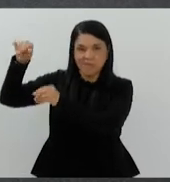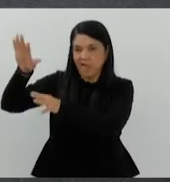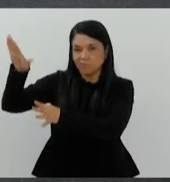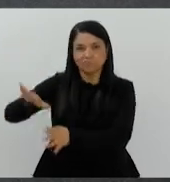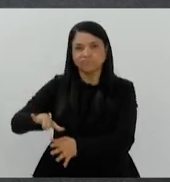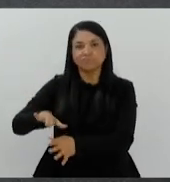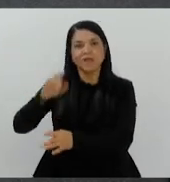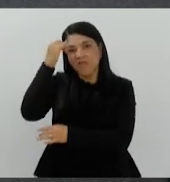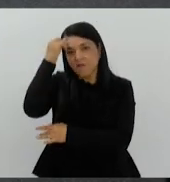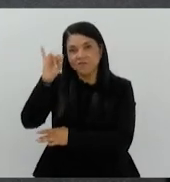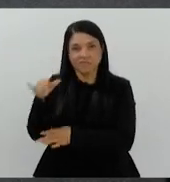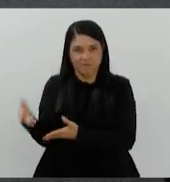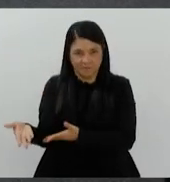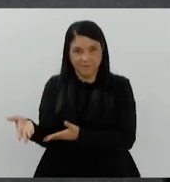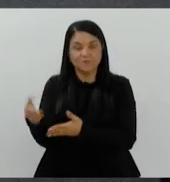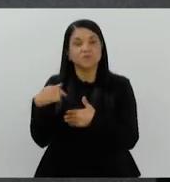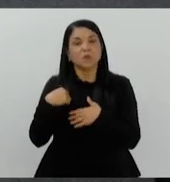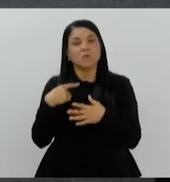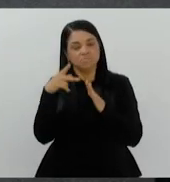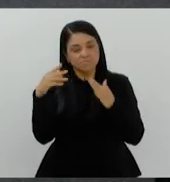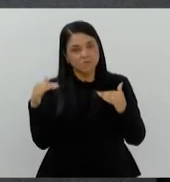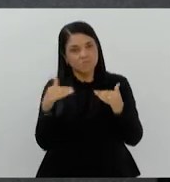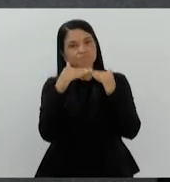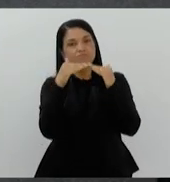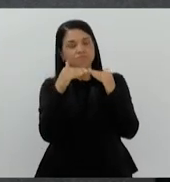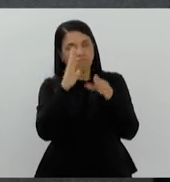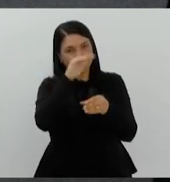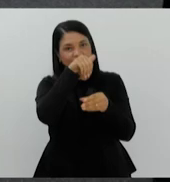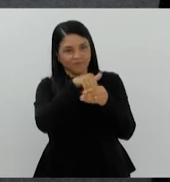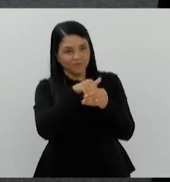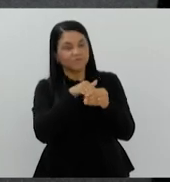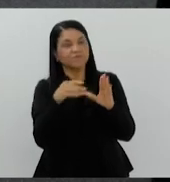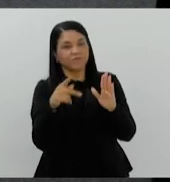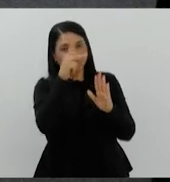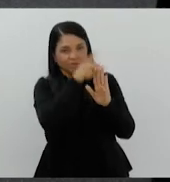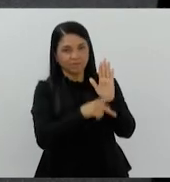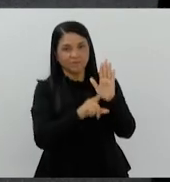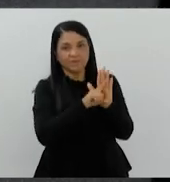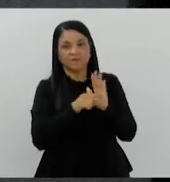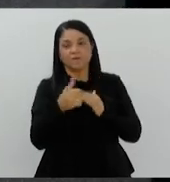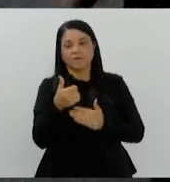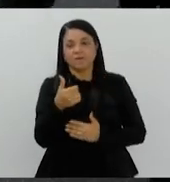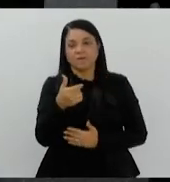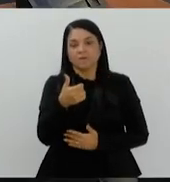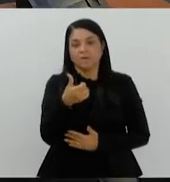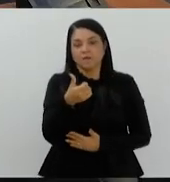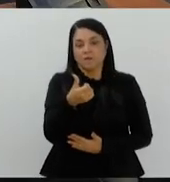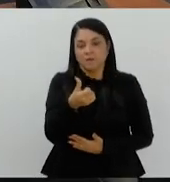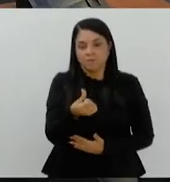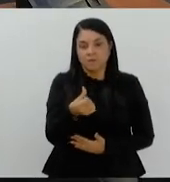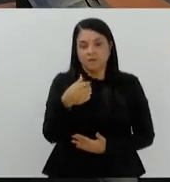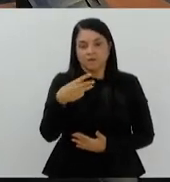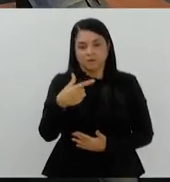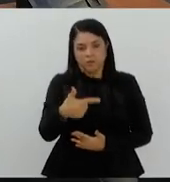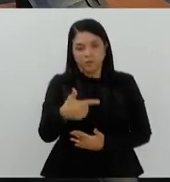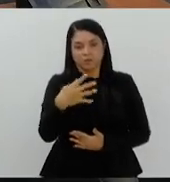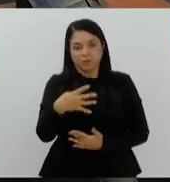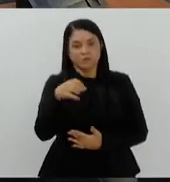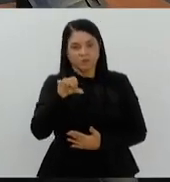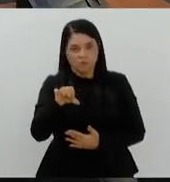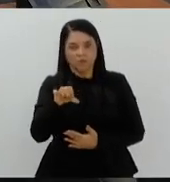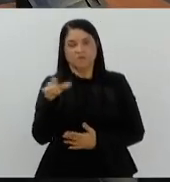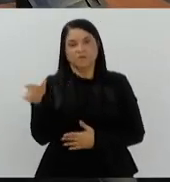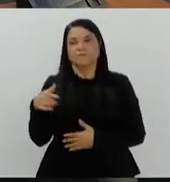é favorável ao projeto 6249 do deputado Pedro Ricardo. Pela ordem,